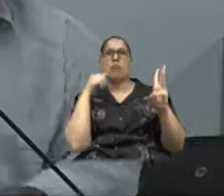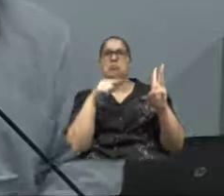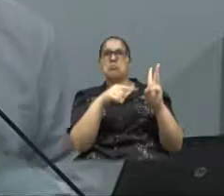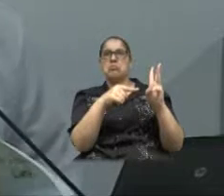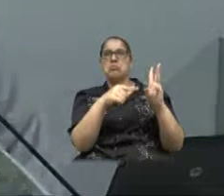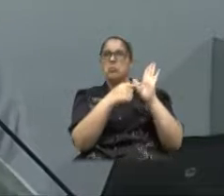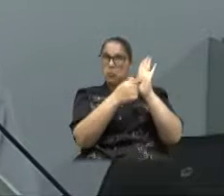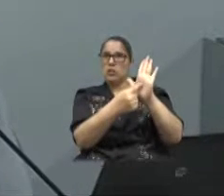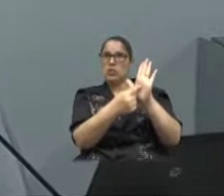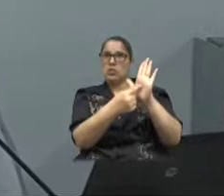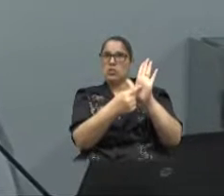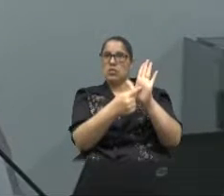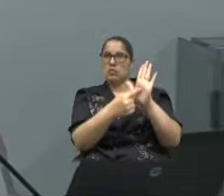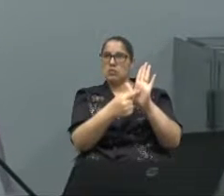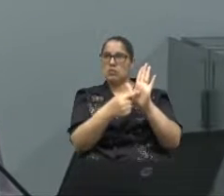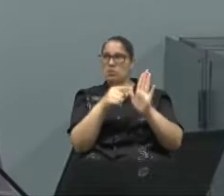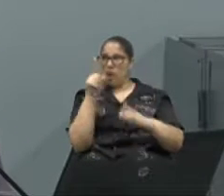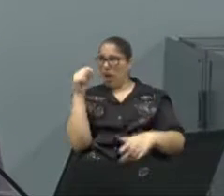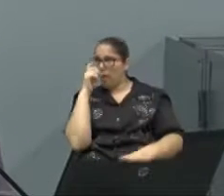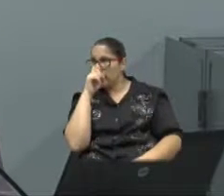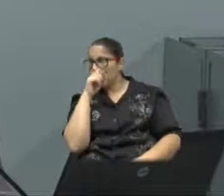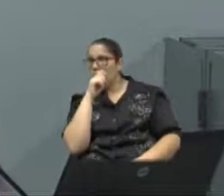É mentira, doutor Marcelo, que eu estou mostrando?